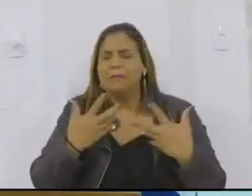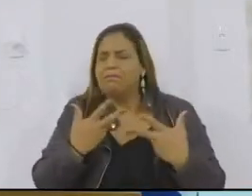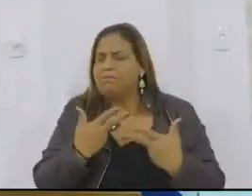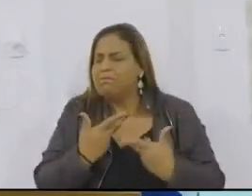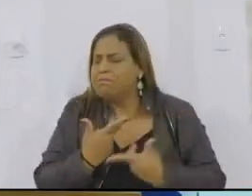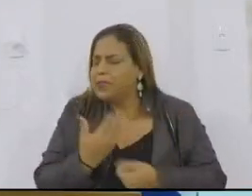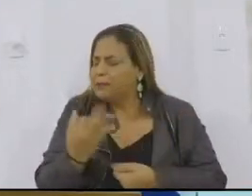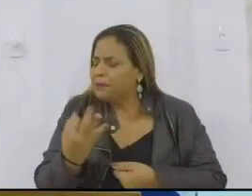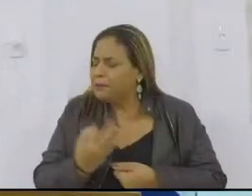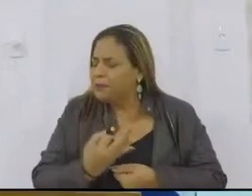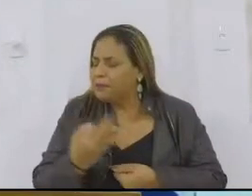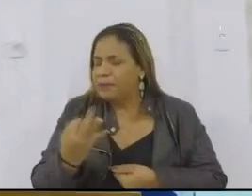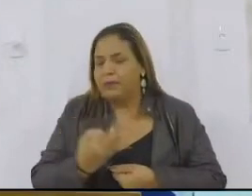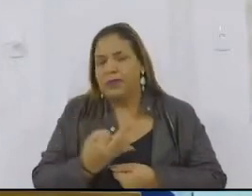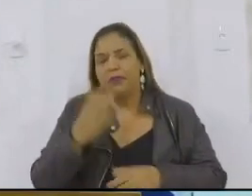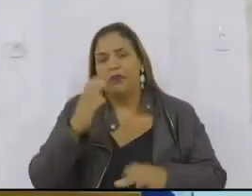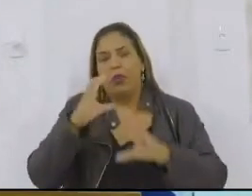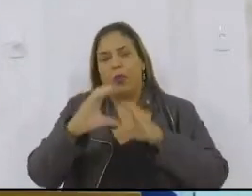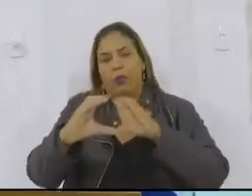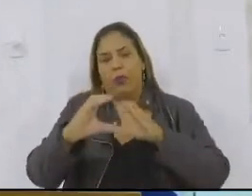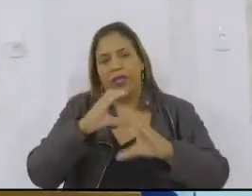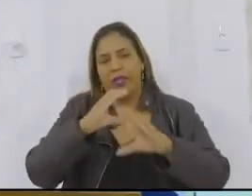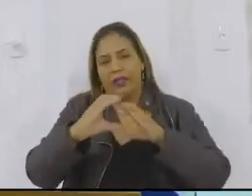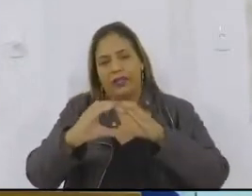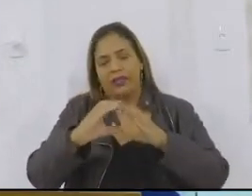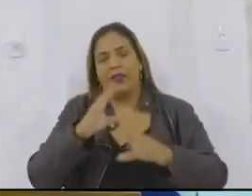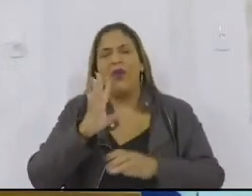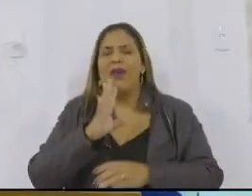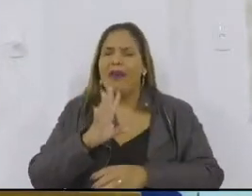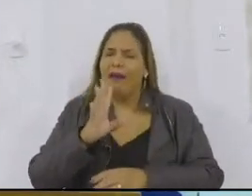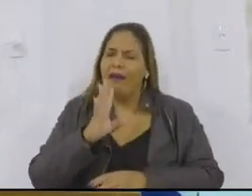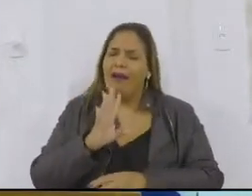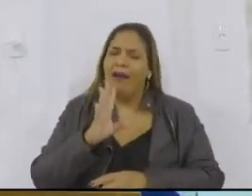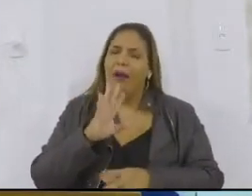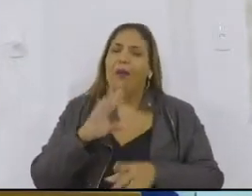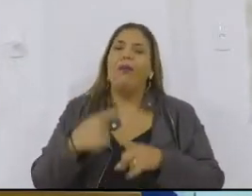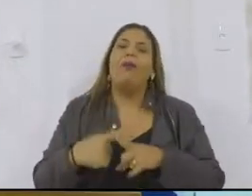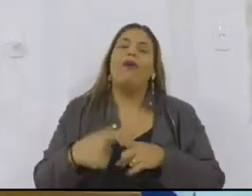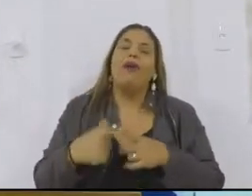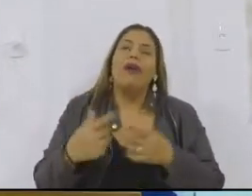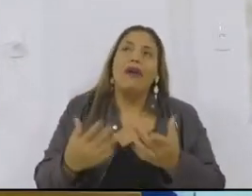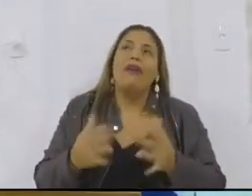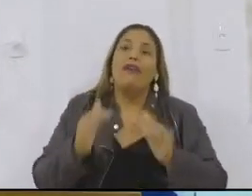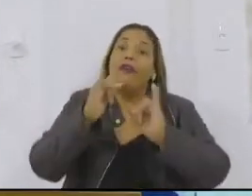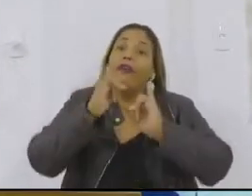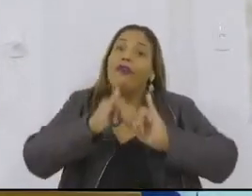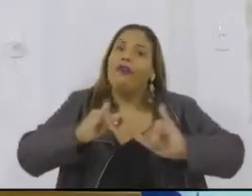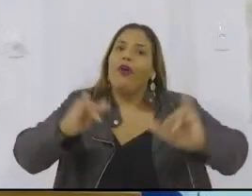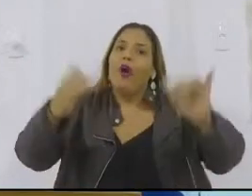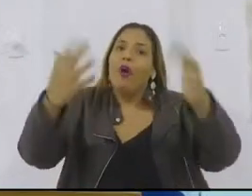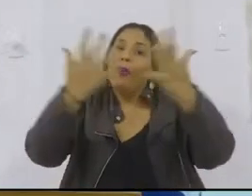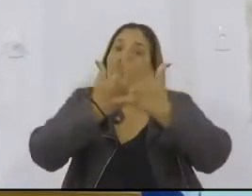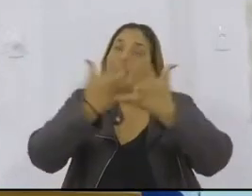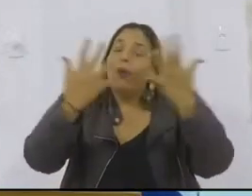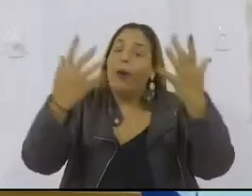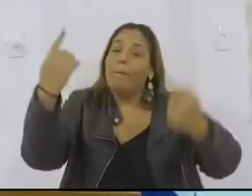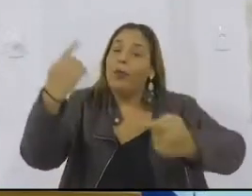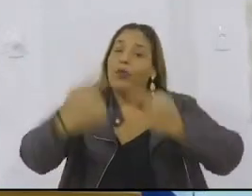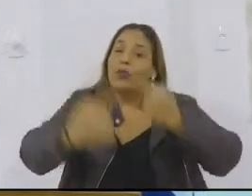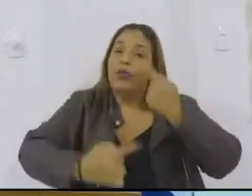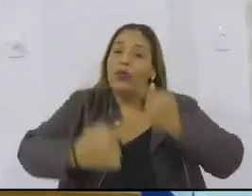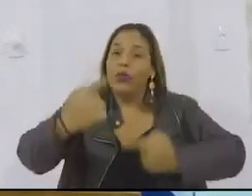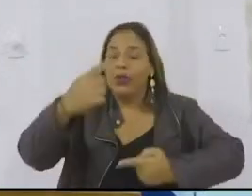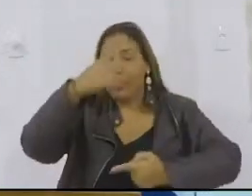maestria na comunicação, e isso é legal porque acaba informando para as pessoas as políticas públicas que vêm